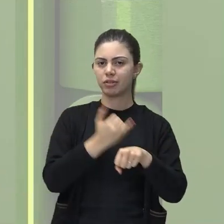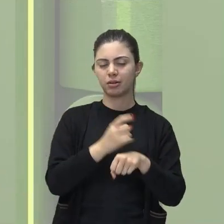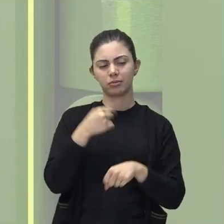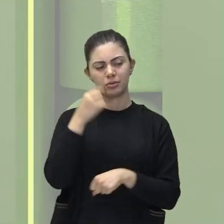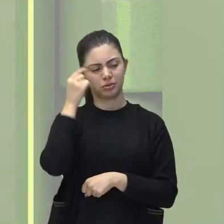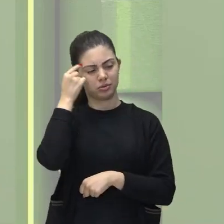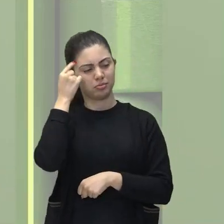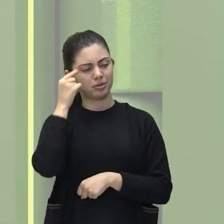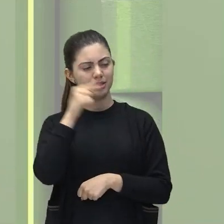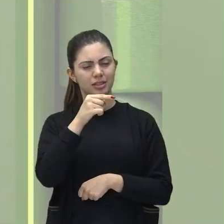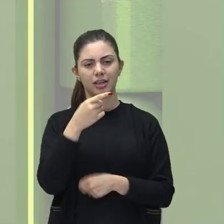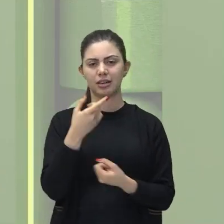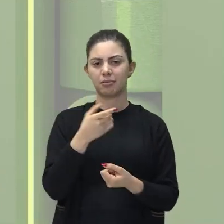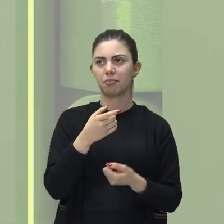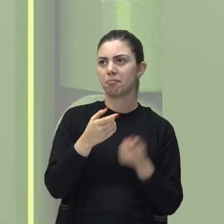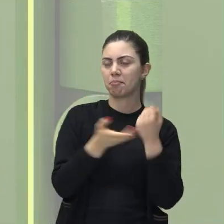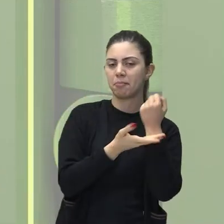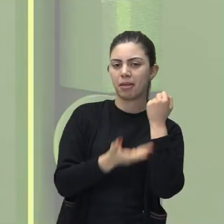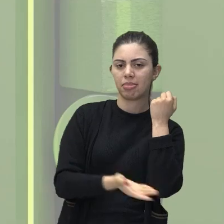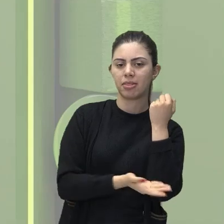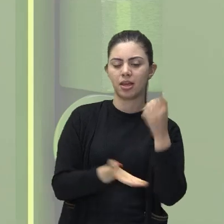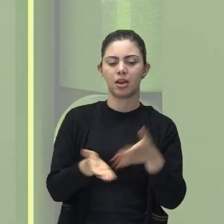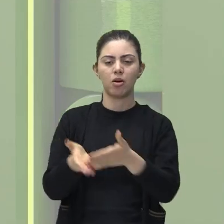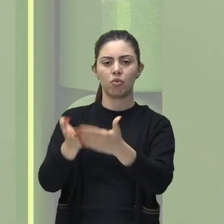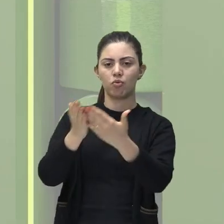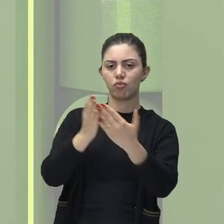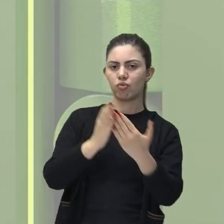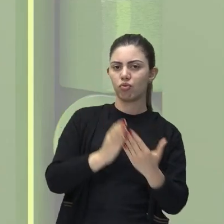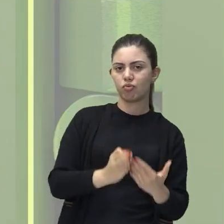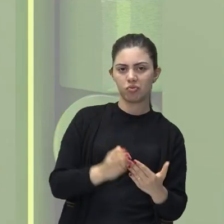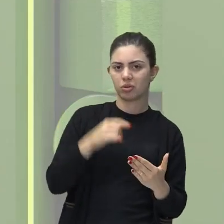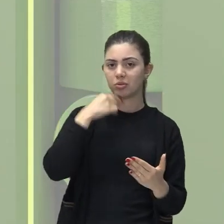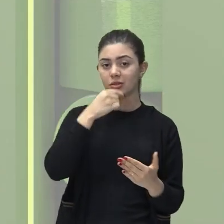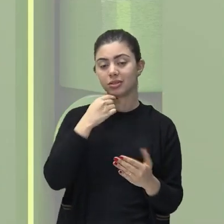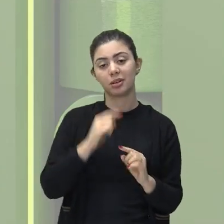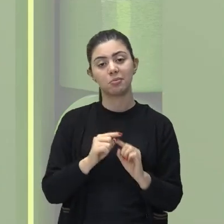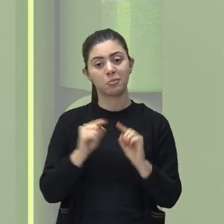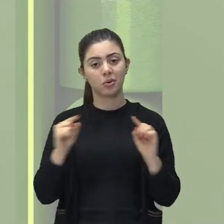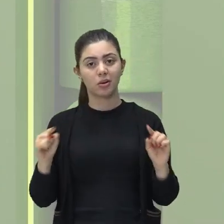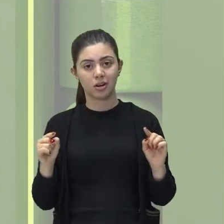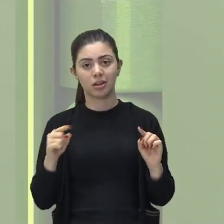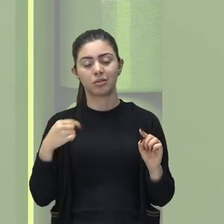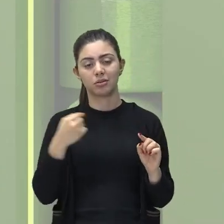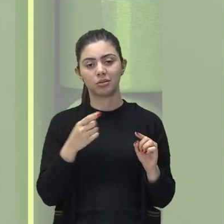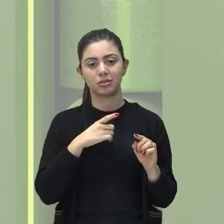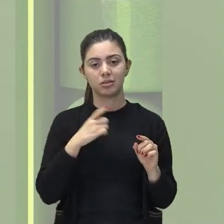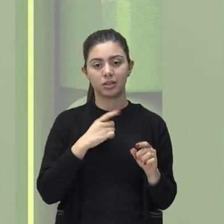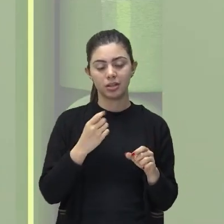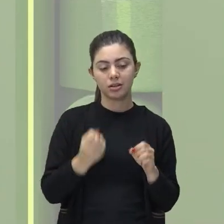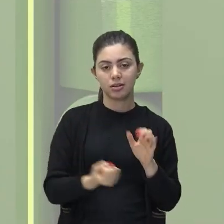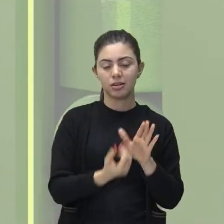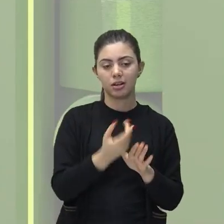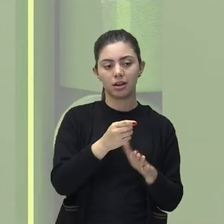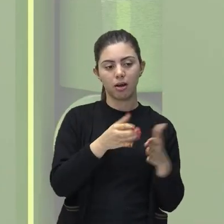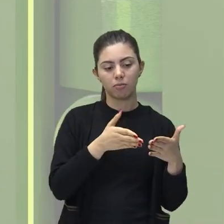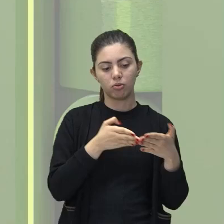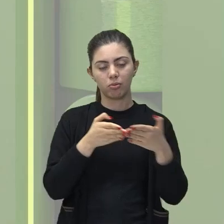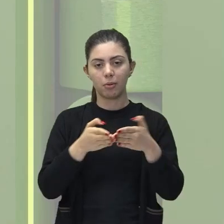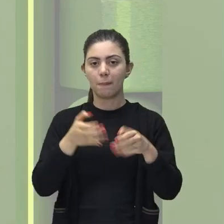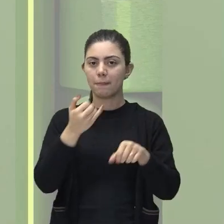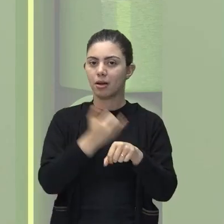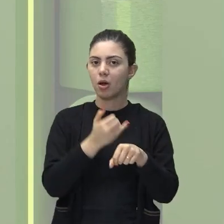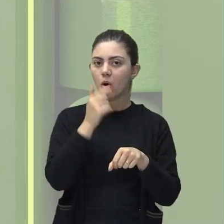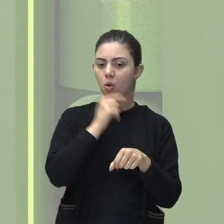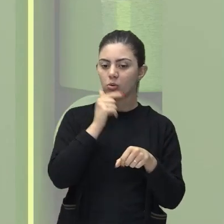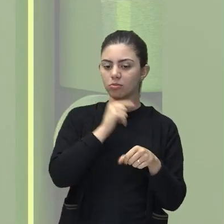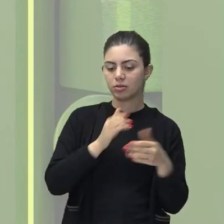vai afundar, a madeira não afunda, não vai afundar certas coisas, mas os barcos que são construídos de aço, eles conseguem flutuar. E